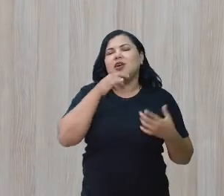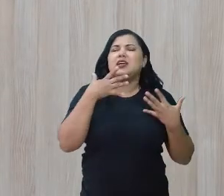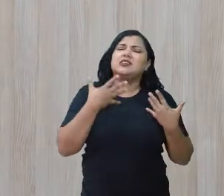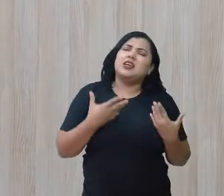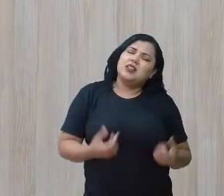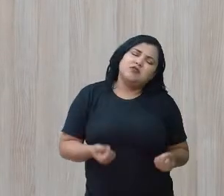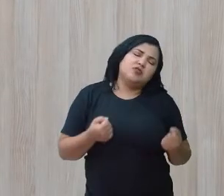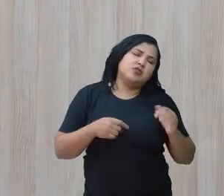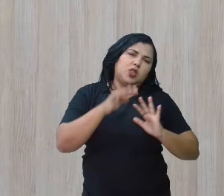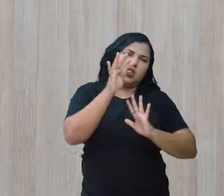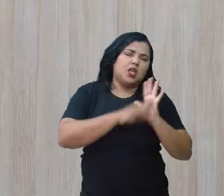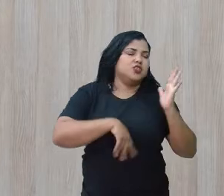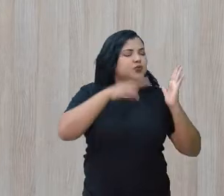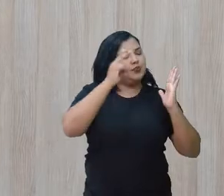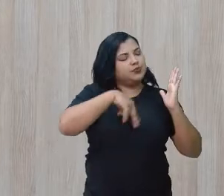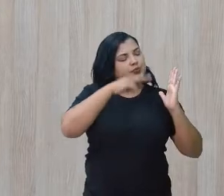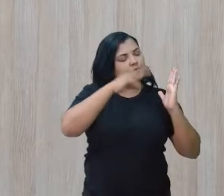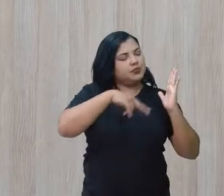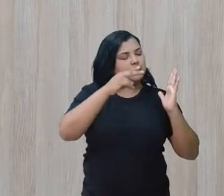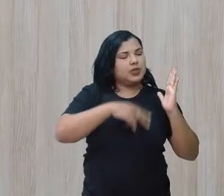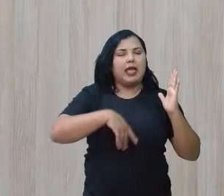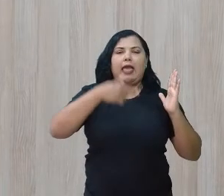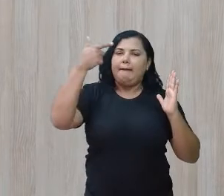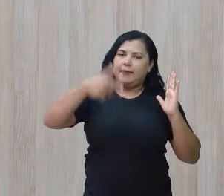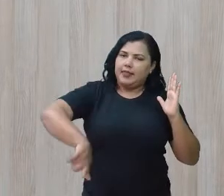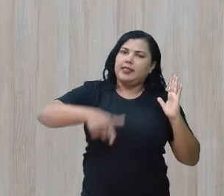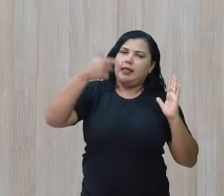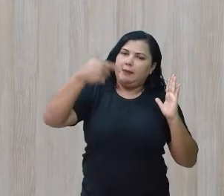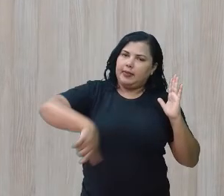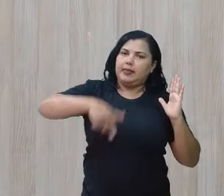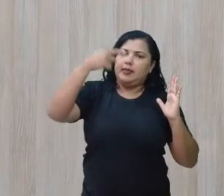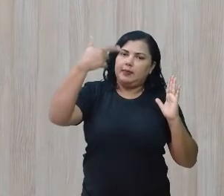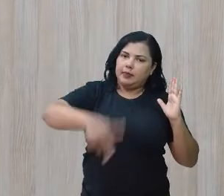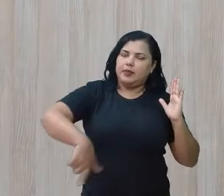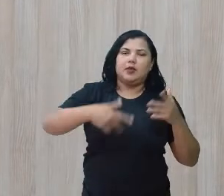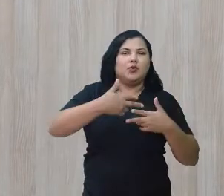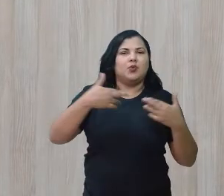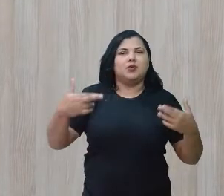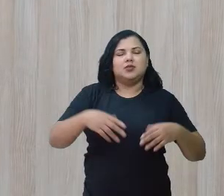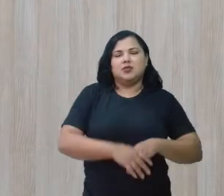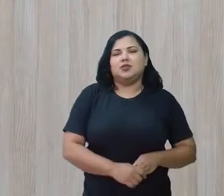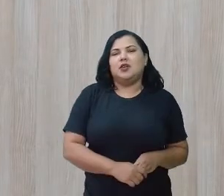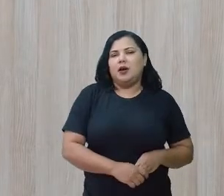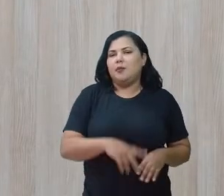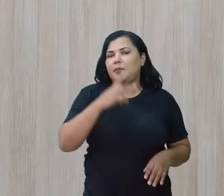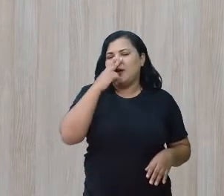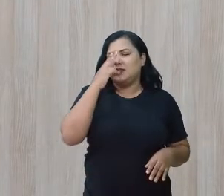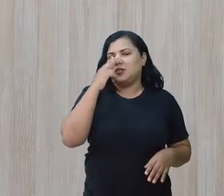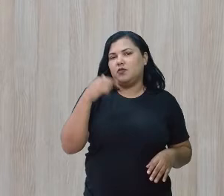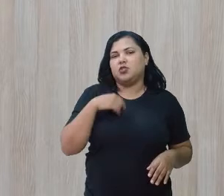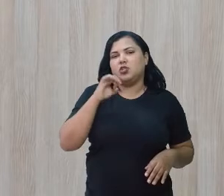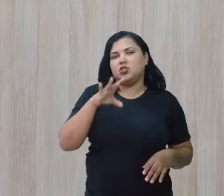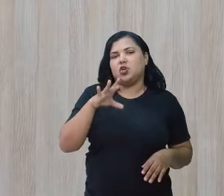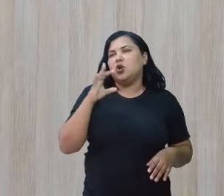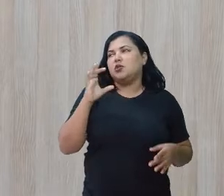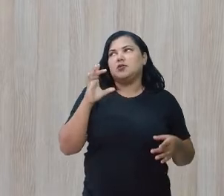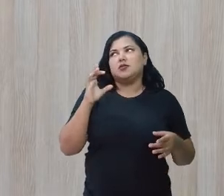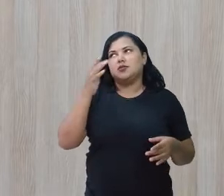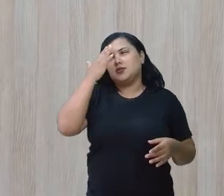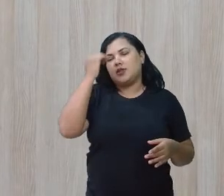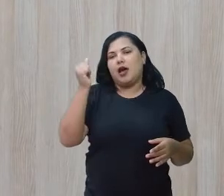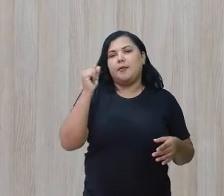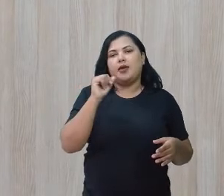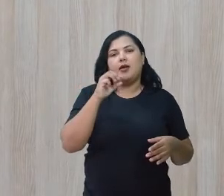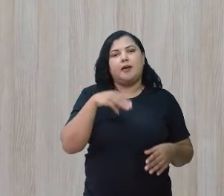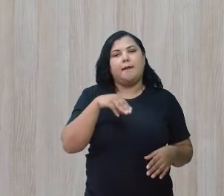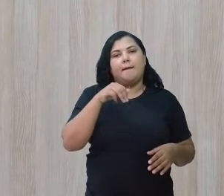gente pega um texto e tá lá repetida a mesma coisa. É como você só saber o conectivo mais, por exemplo, a